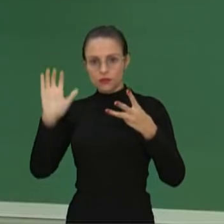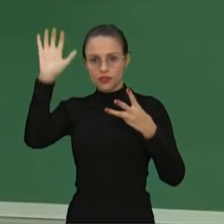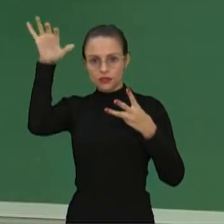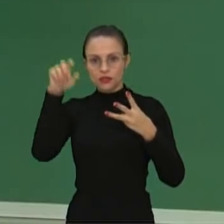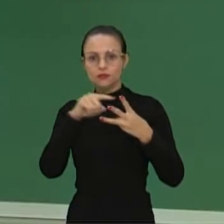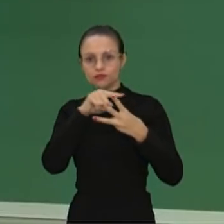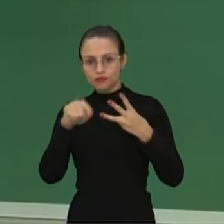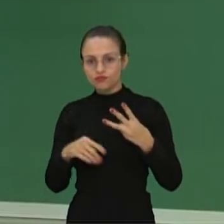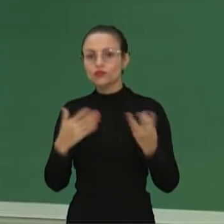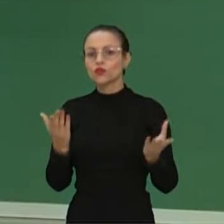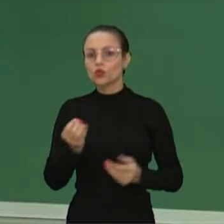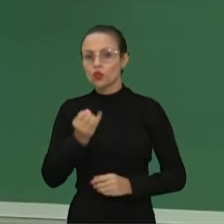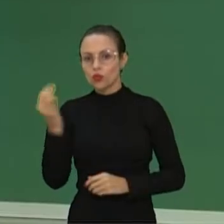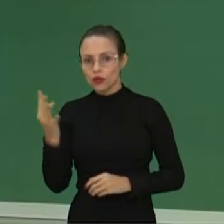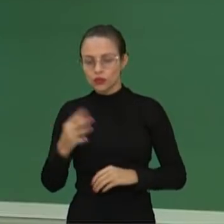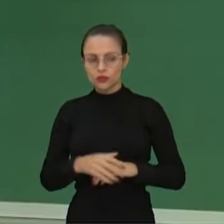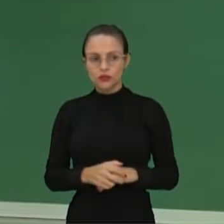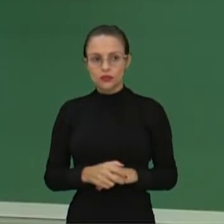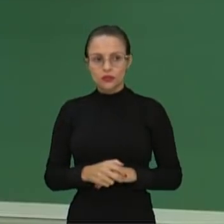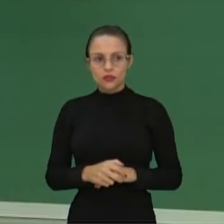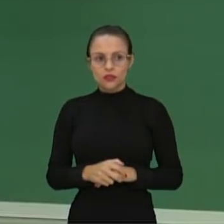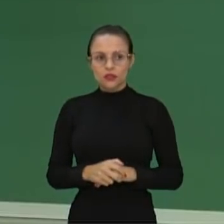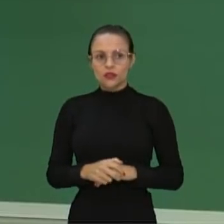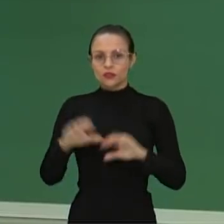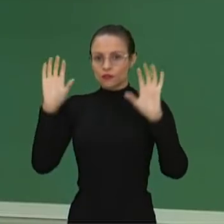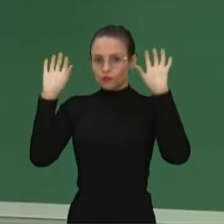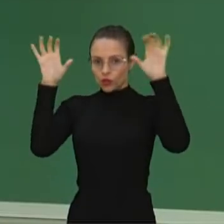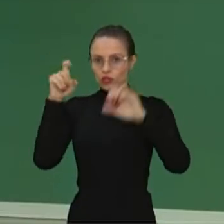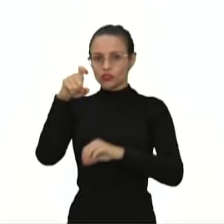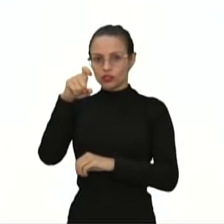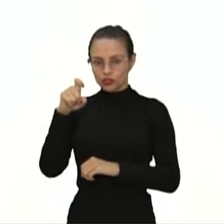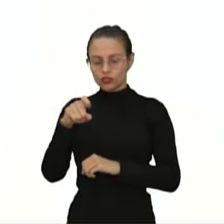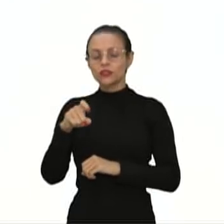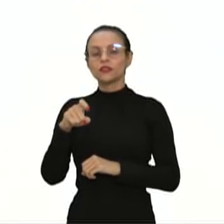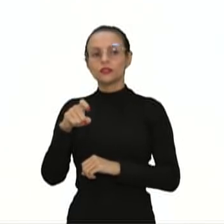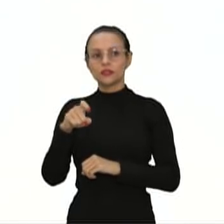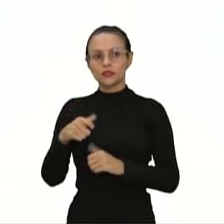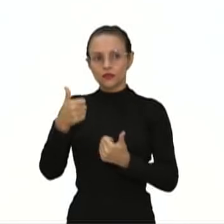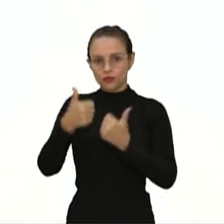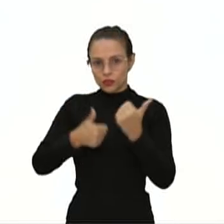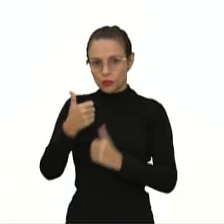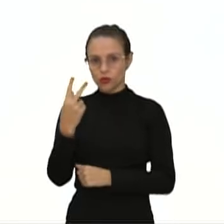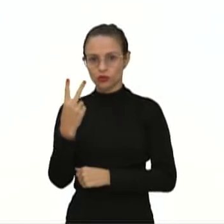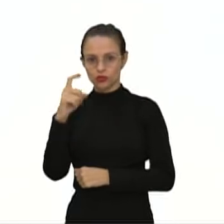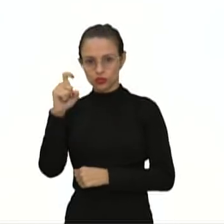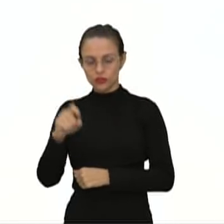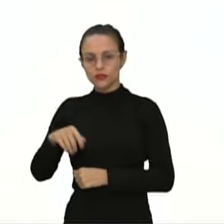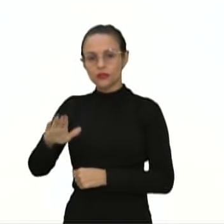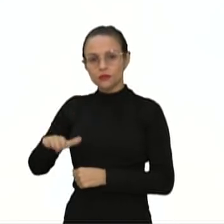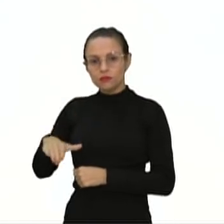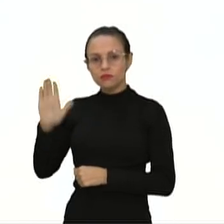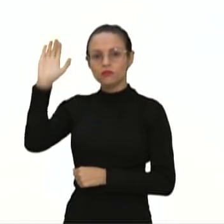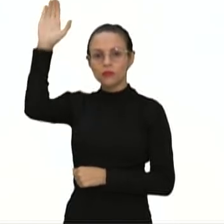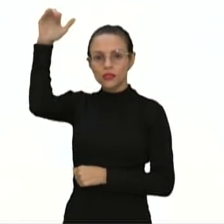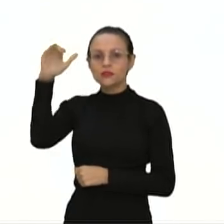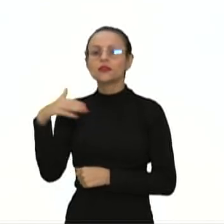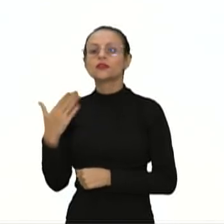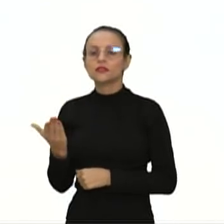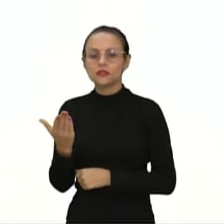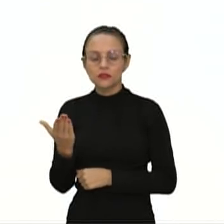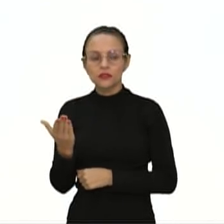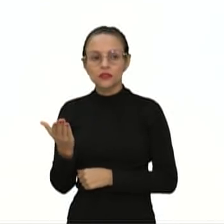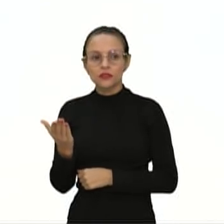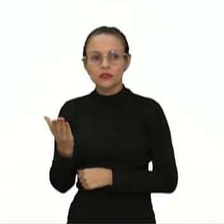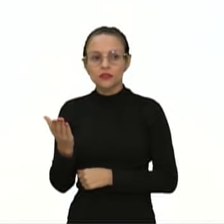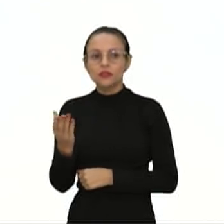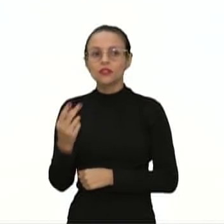montar, tá? Então, vôlei é x, futebol é 2x, relembrando. E o basquete, quanto que é mesmo? O